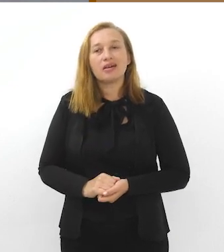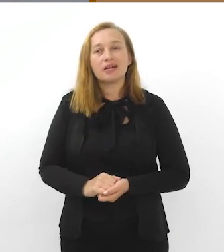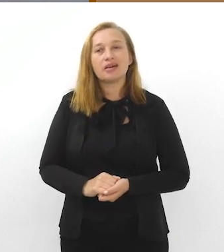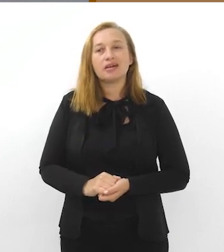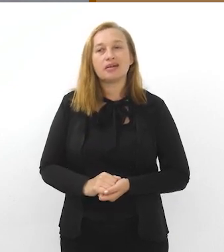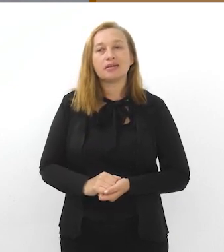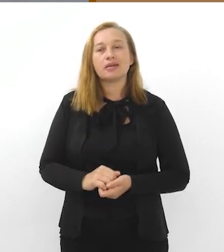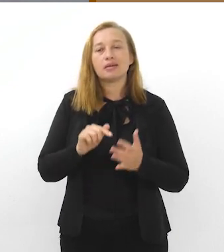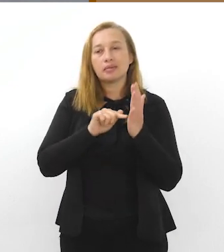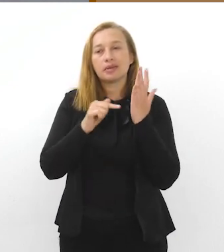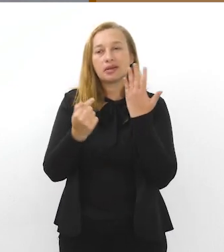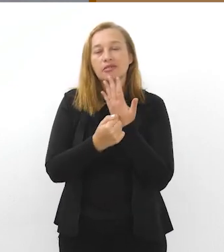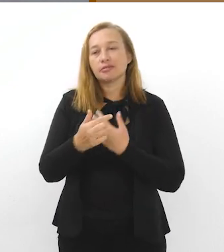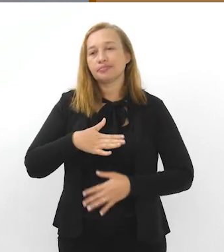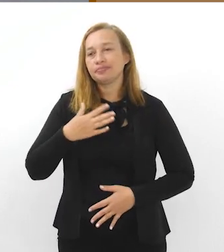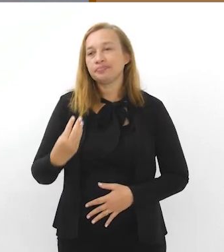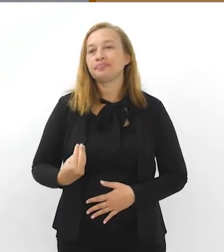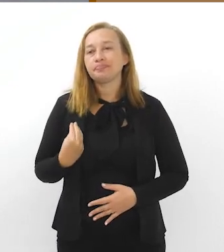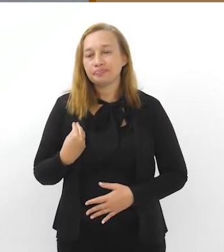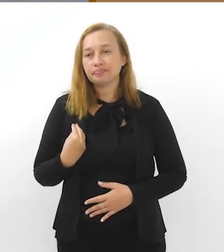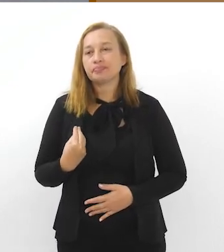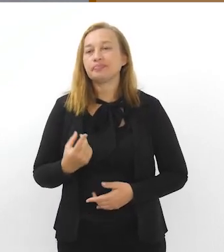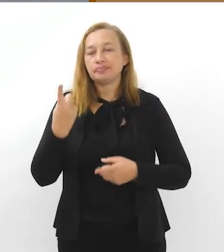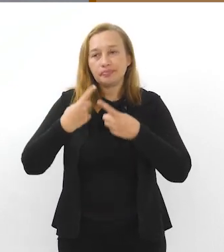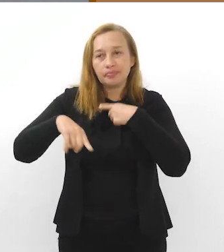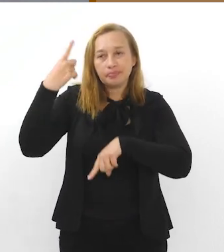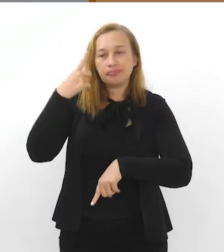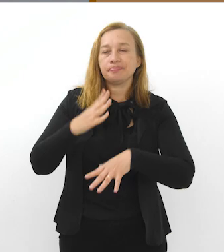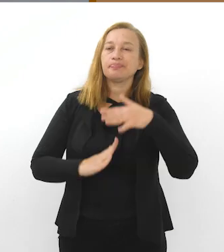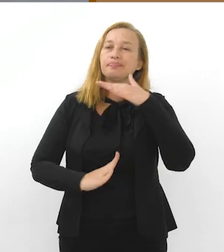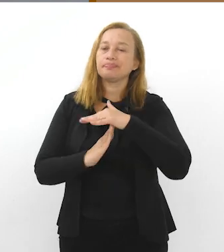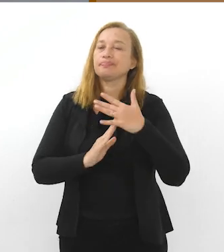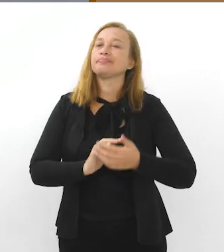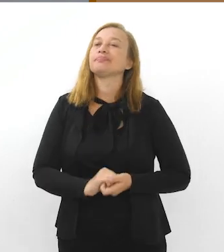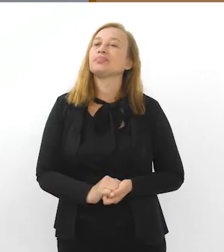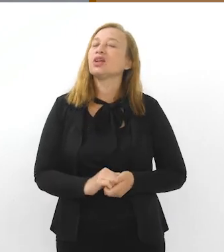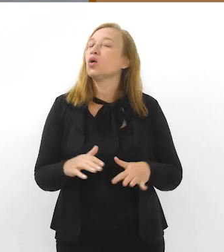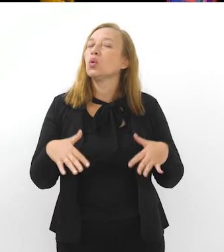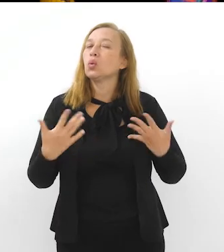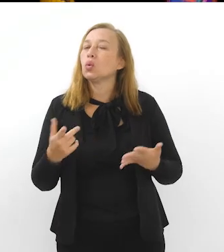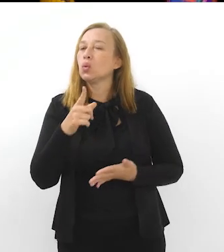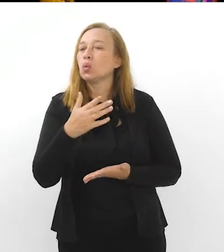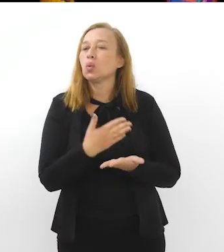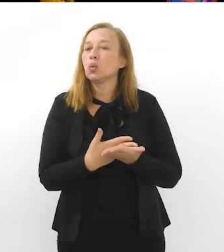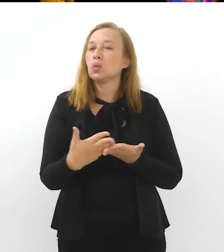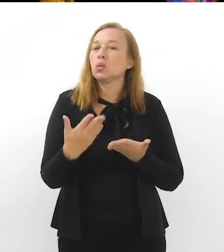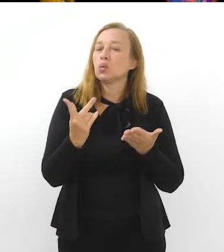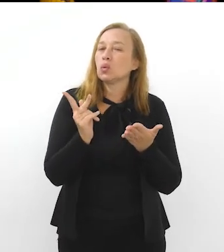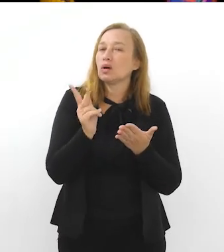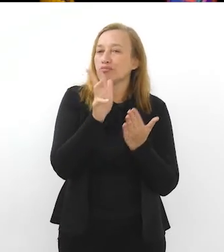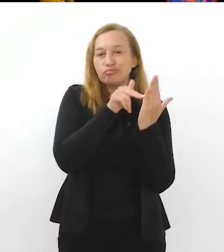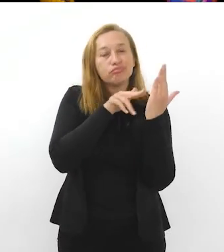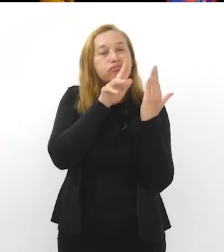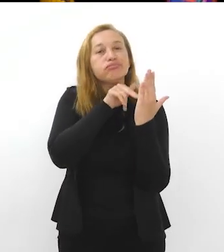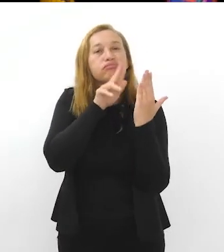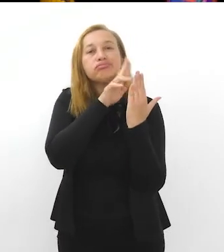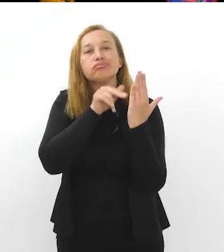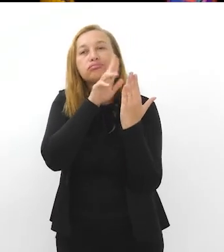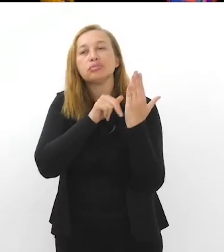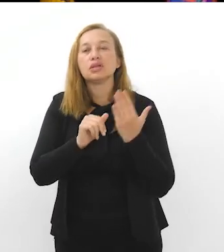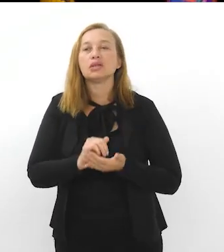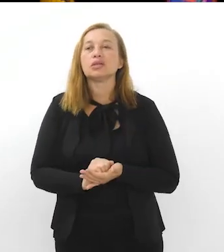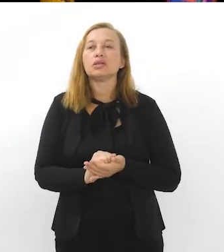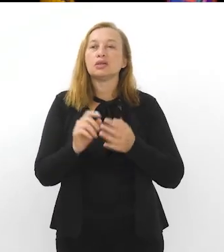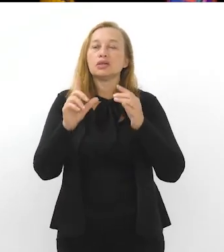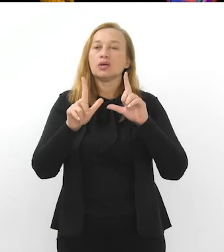dente se tornou uma metáfora para eu superar esses limites. E quando é que você começou a pintar, enfim,